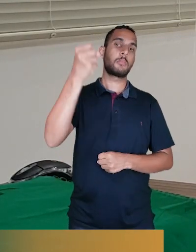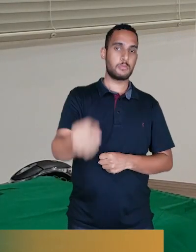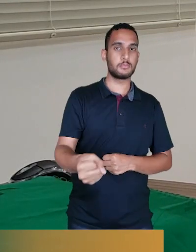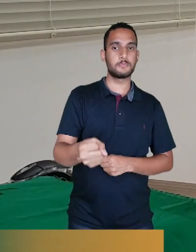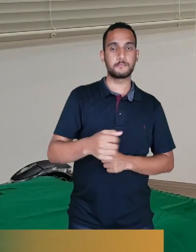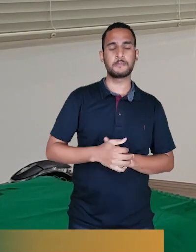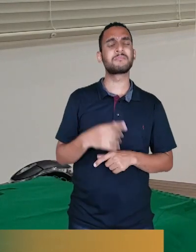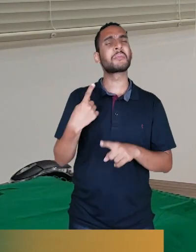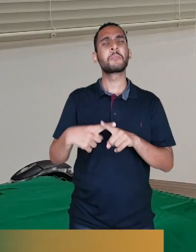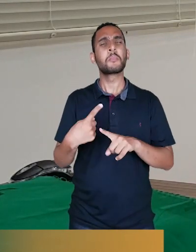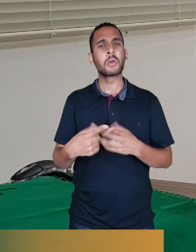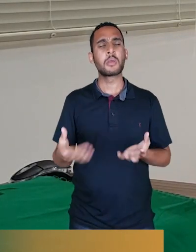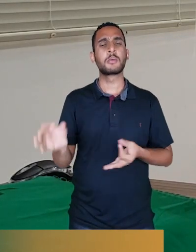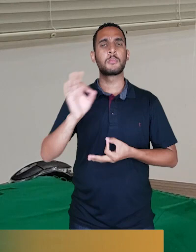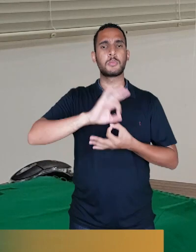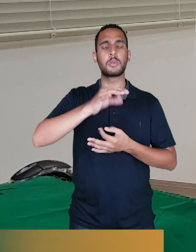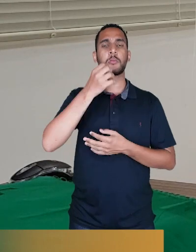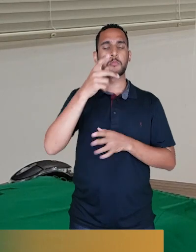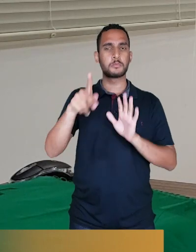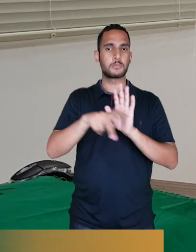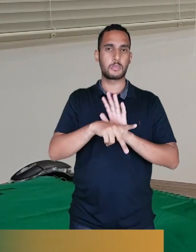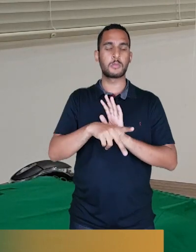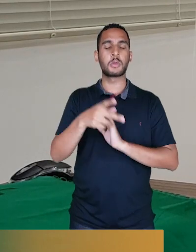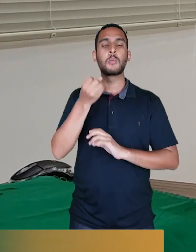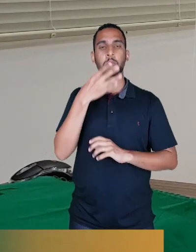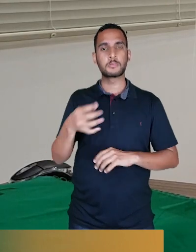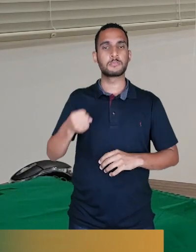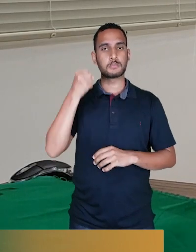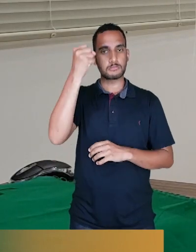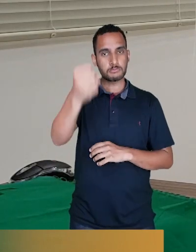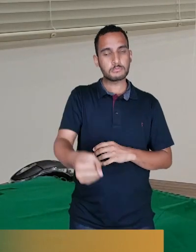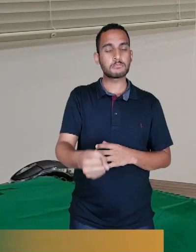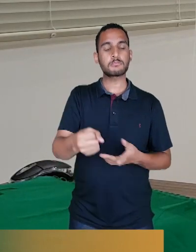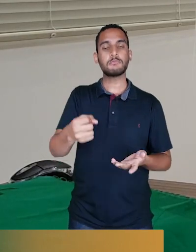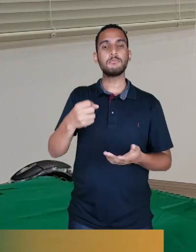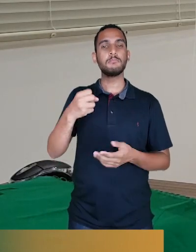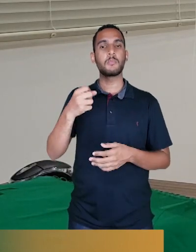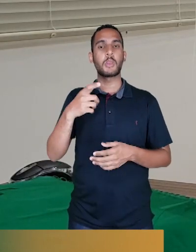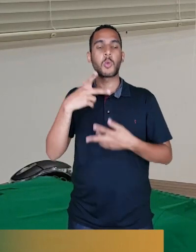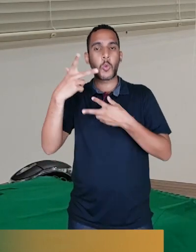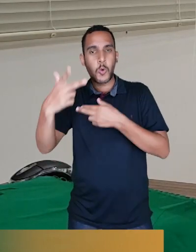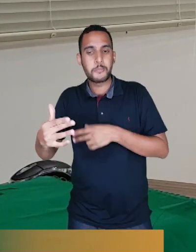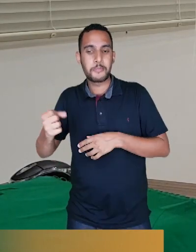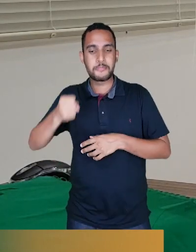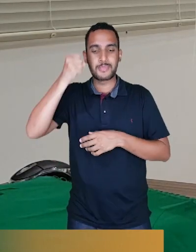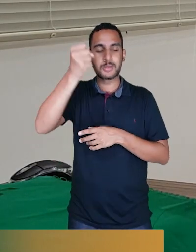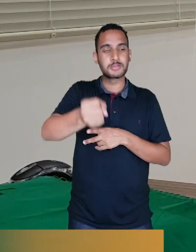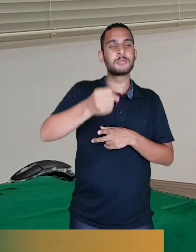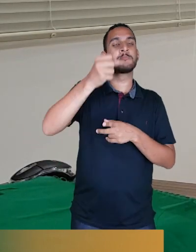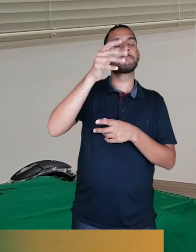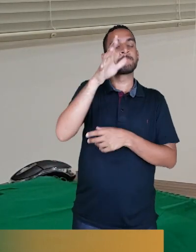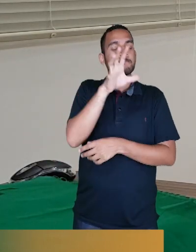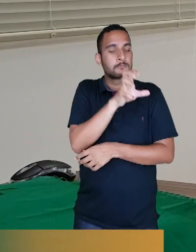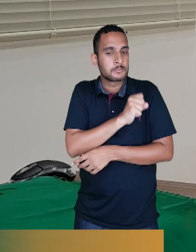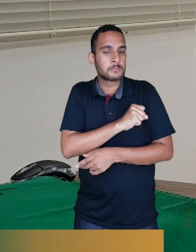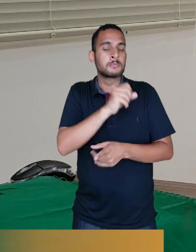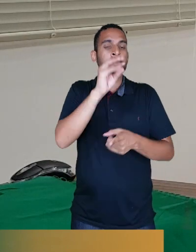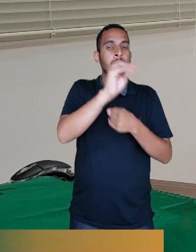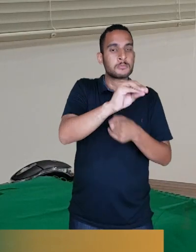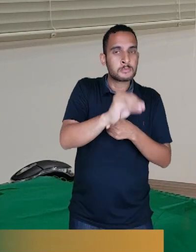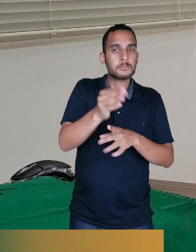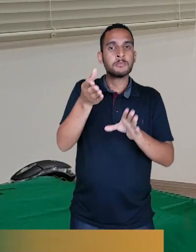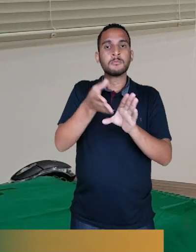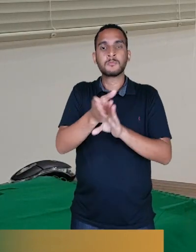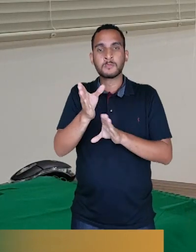pastor porque pra exclusividade salesiana do bom pastor é daquele pastor que cuida que ama